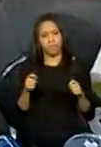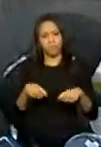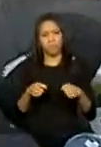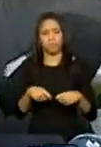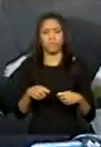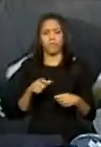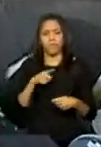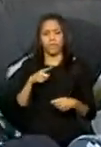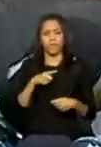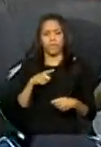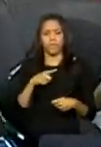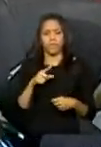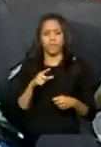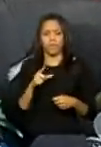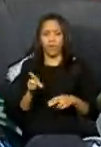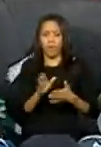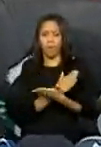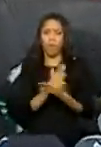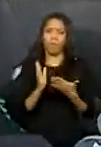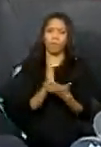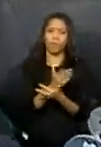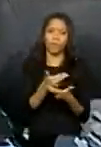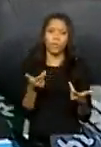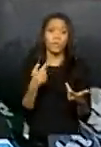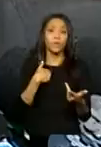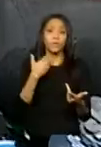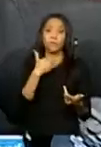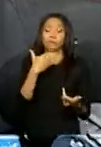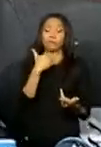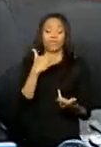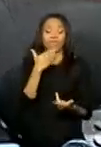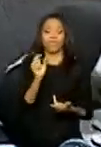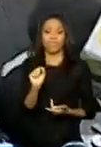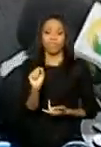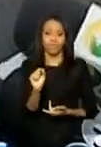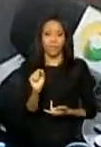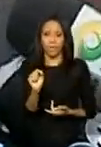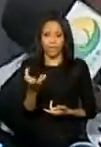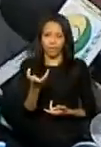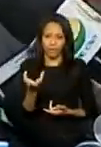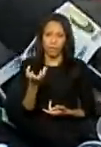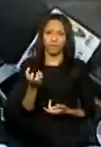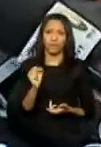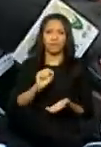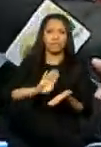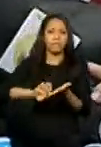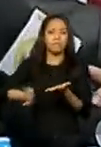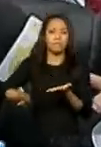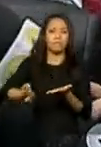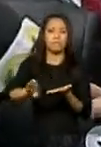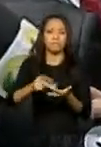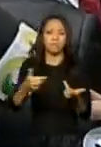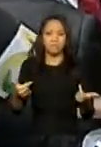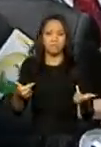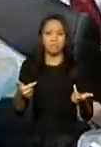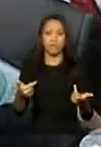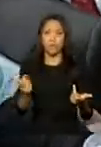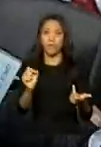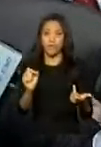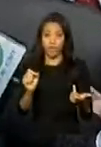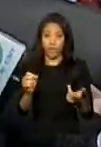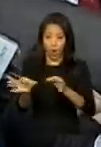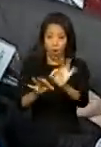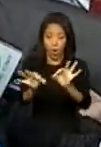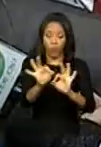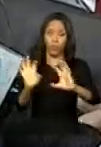algumas expertises que não adianta a Folha tentar criminalizar uma das organizações que surgiram nos